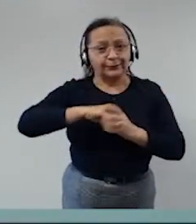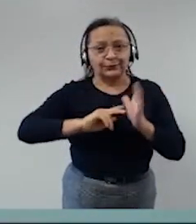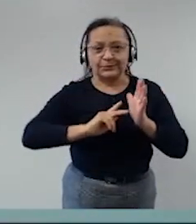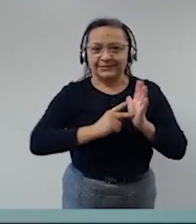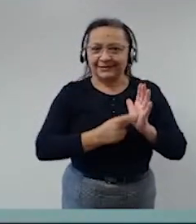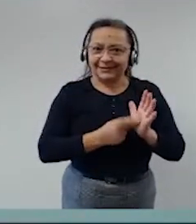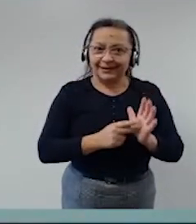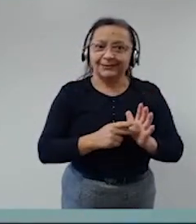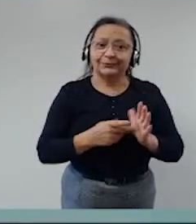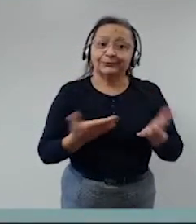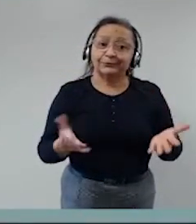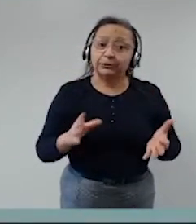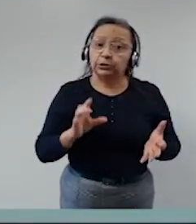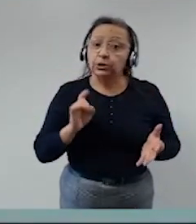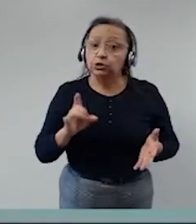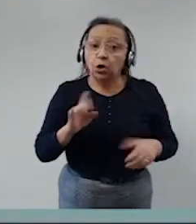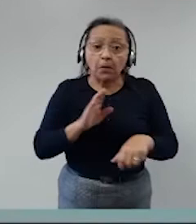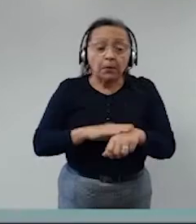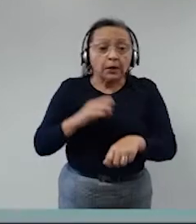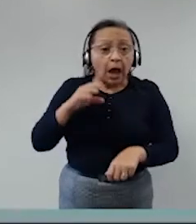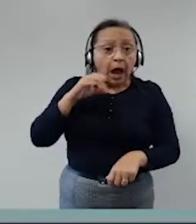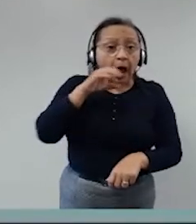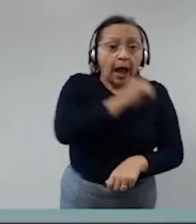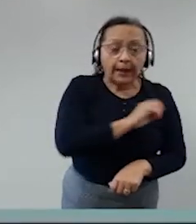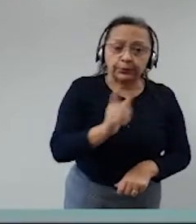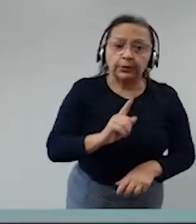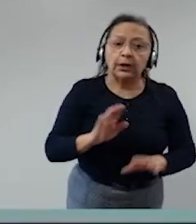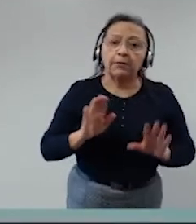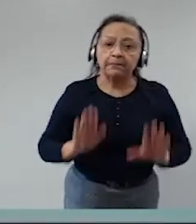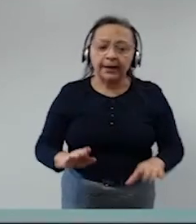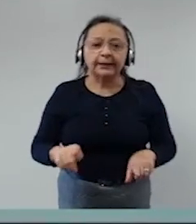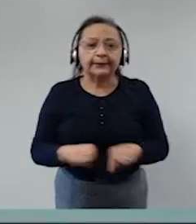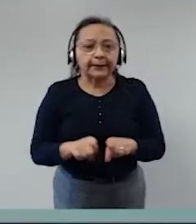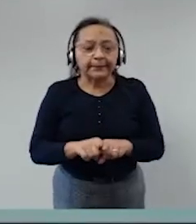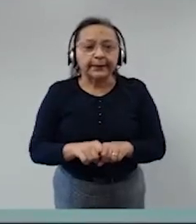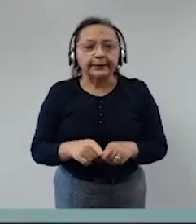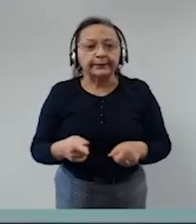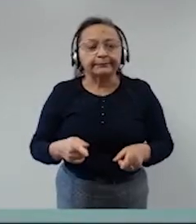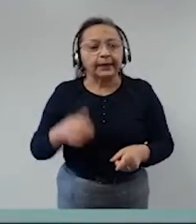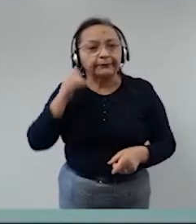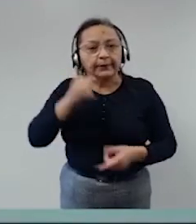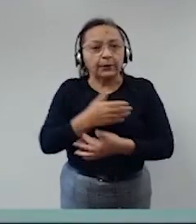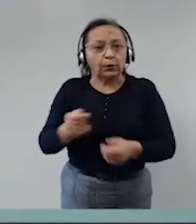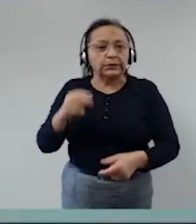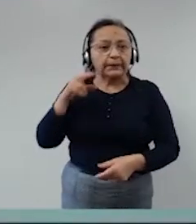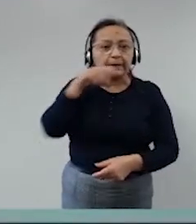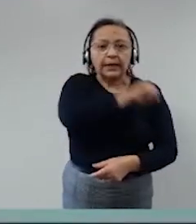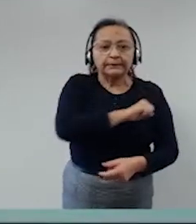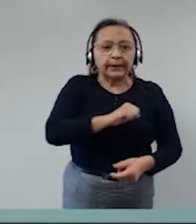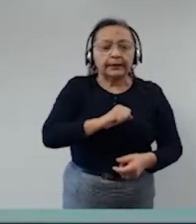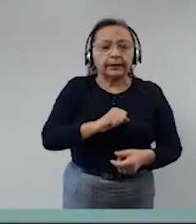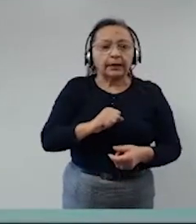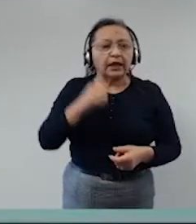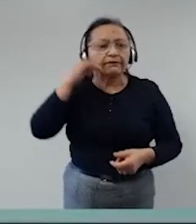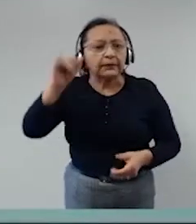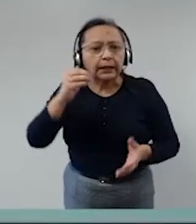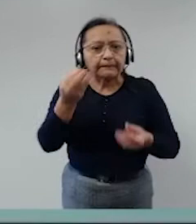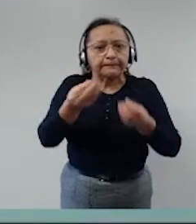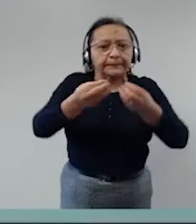uma forma imediata, retirou a contribuição obrigatória para causar prejuízo, para impedir a fonte de custeio,